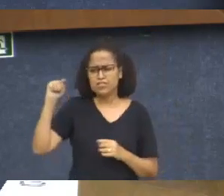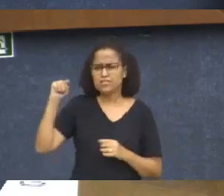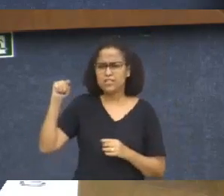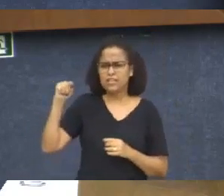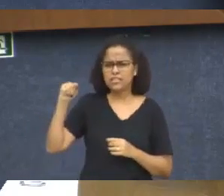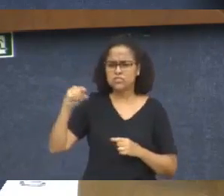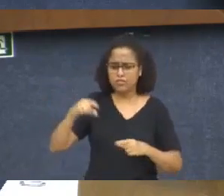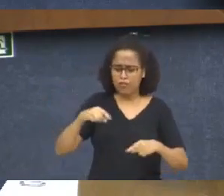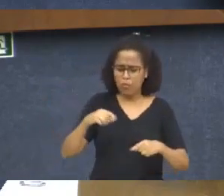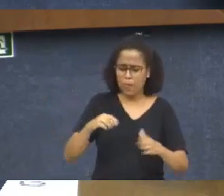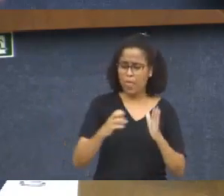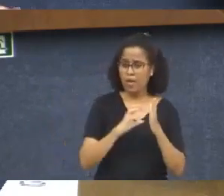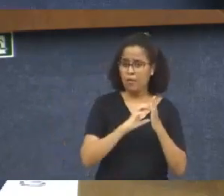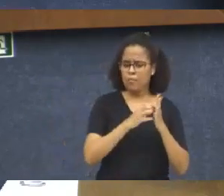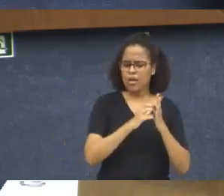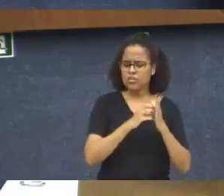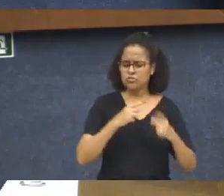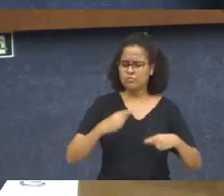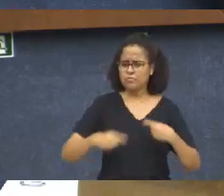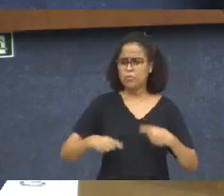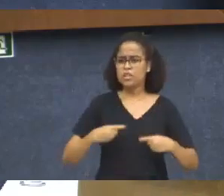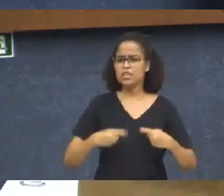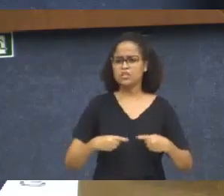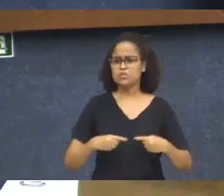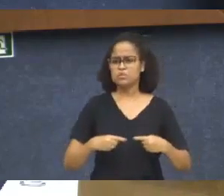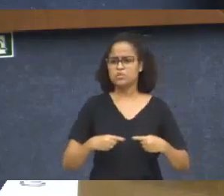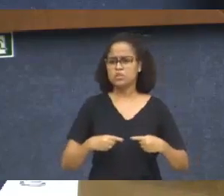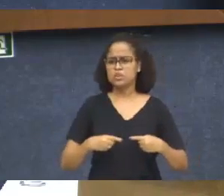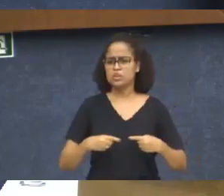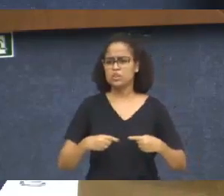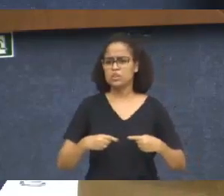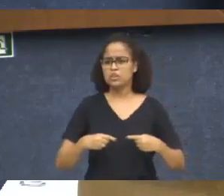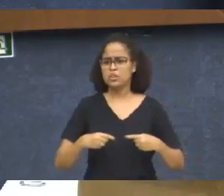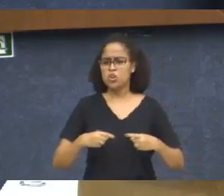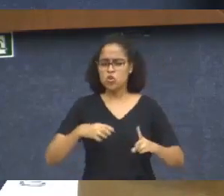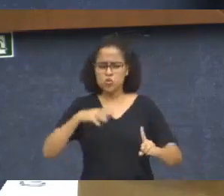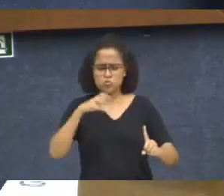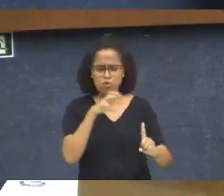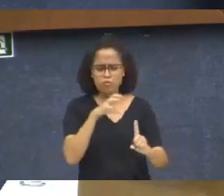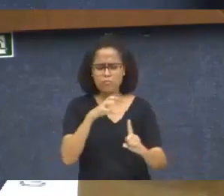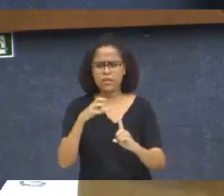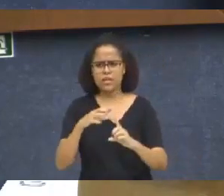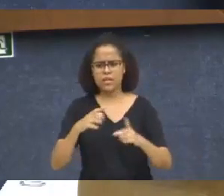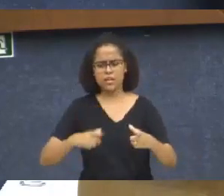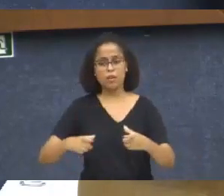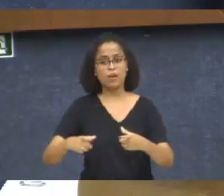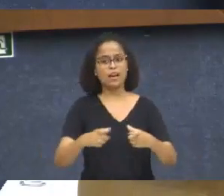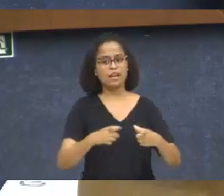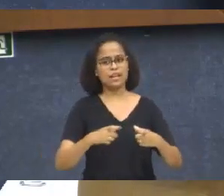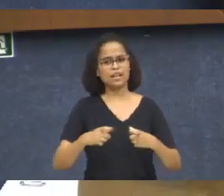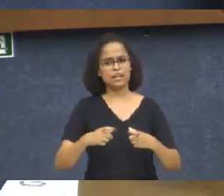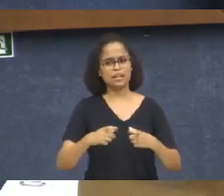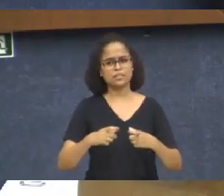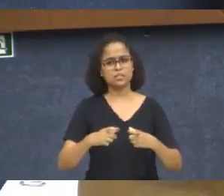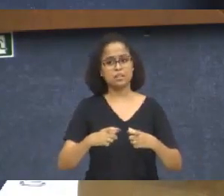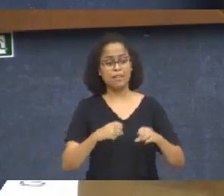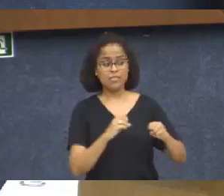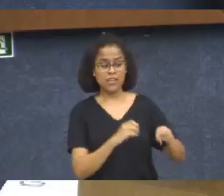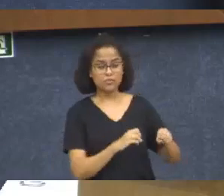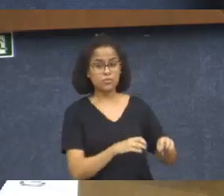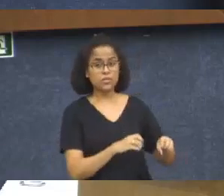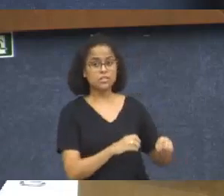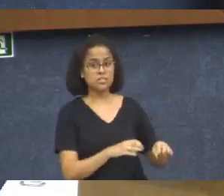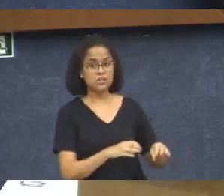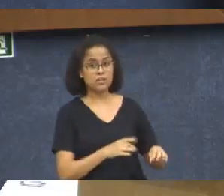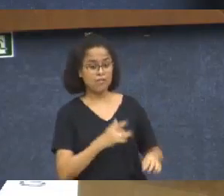e que dominam áreas da nossa cidade. Aqui é um exemplo, a questão da mobilidade, mas nós temos na educação, nós